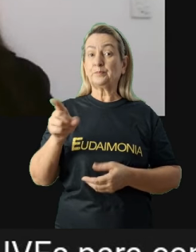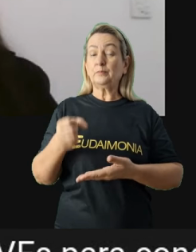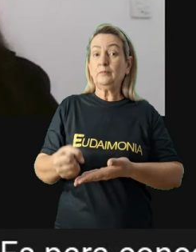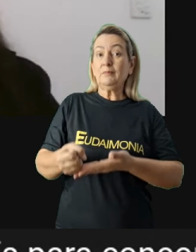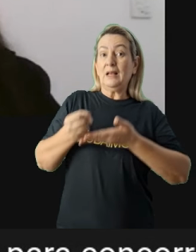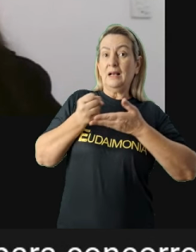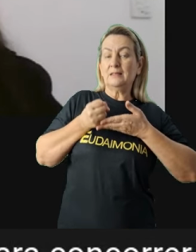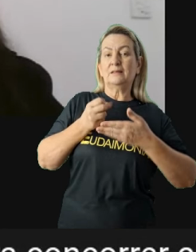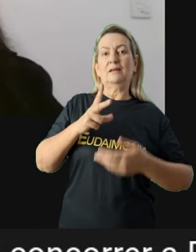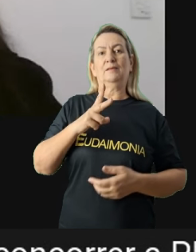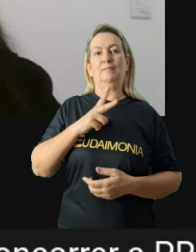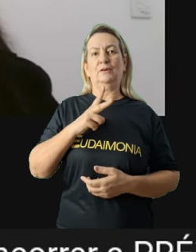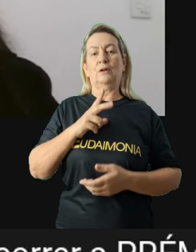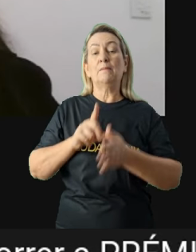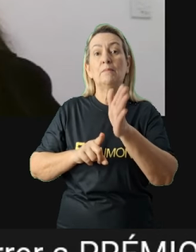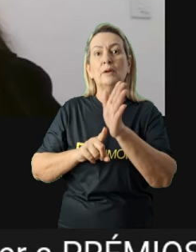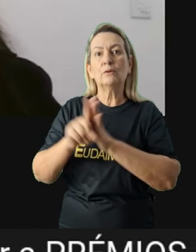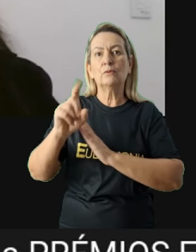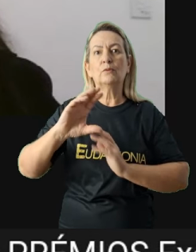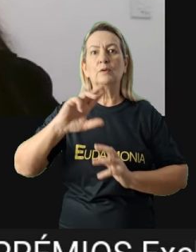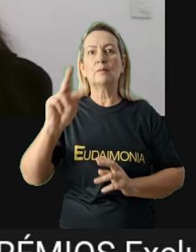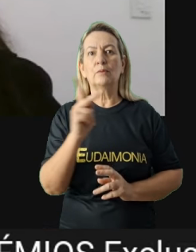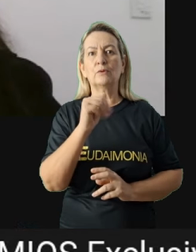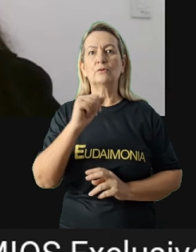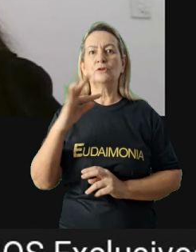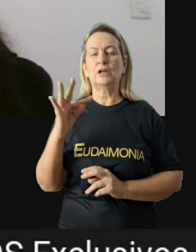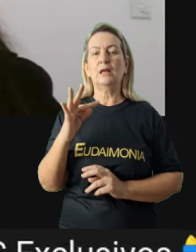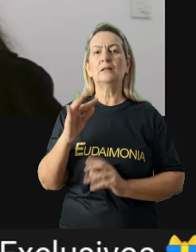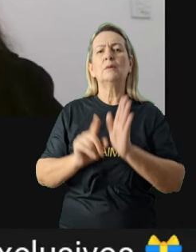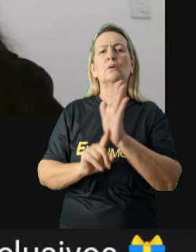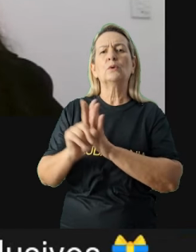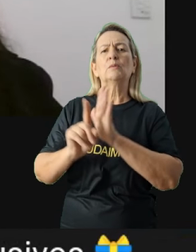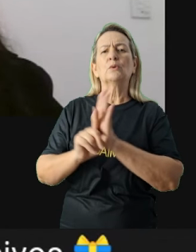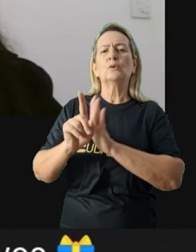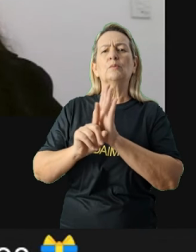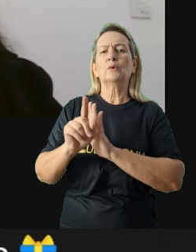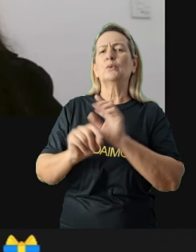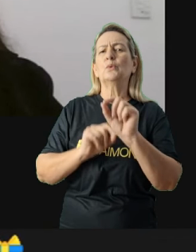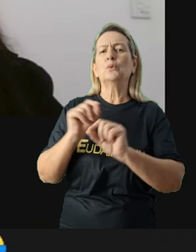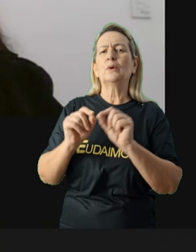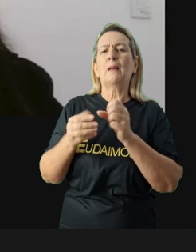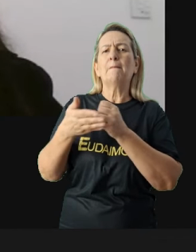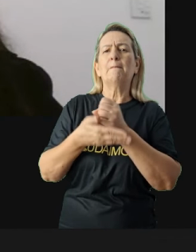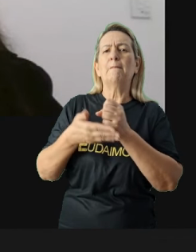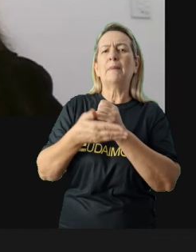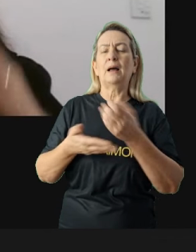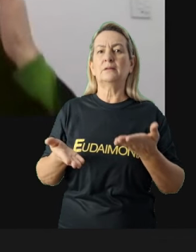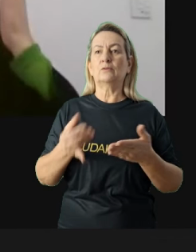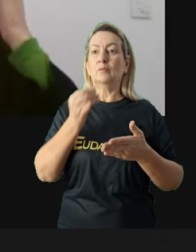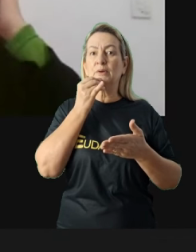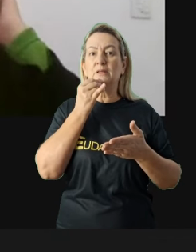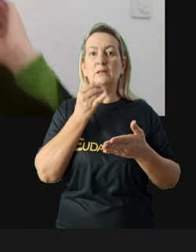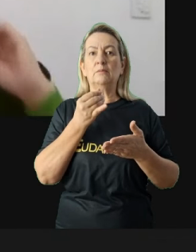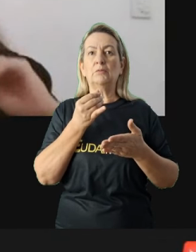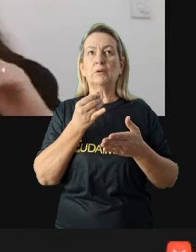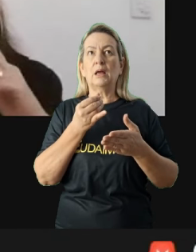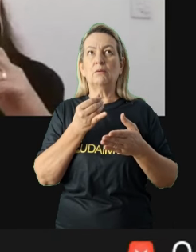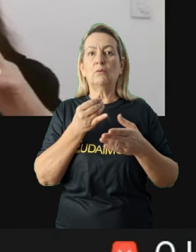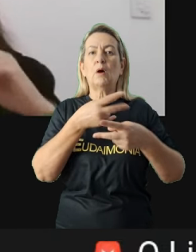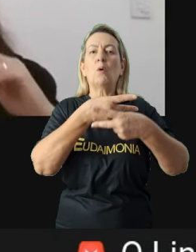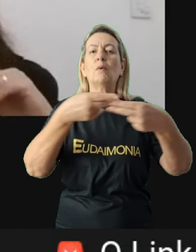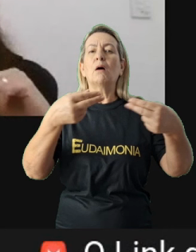bem, usa o GPT como um assistente pessoal. Pergunta para ele como é que eu faço, assim, para o básico. Eu estou